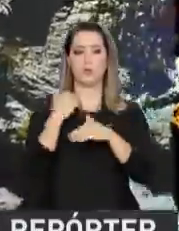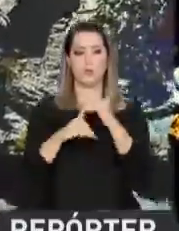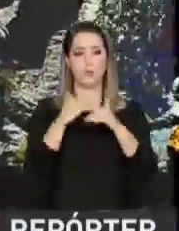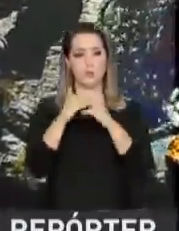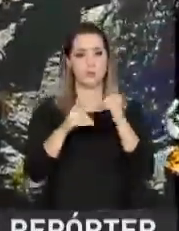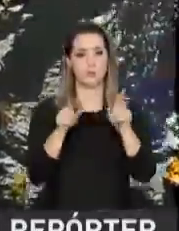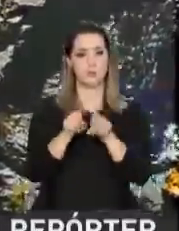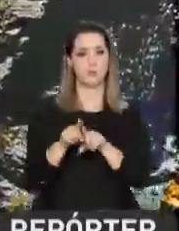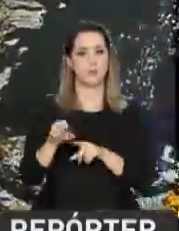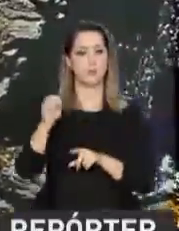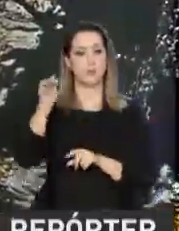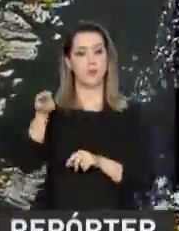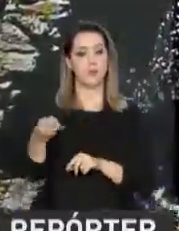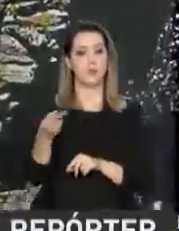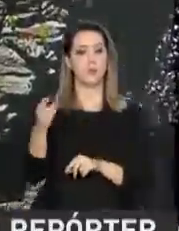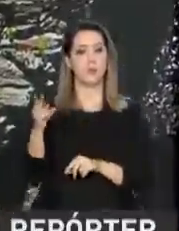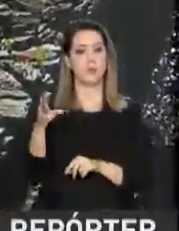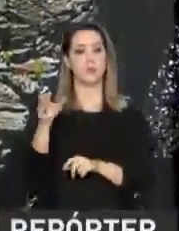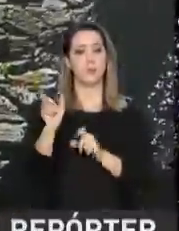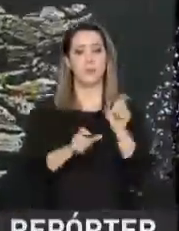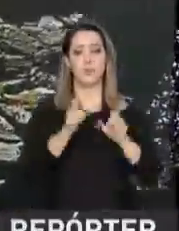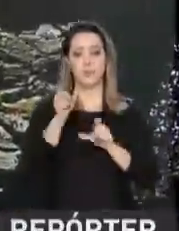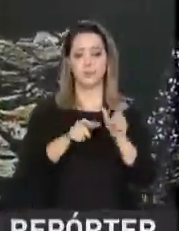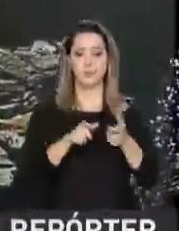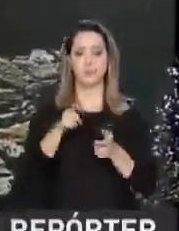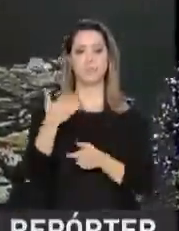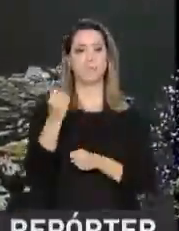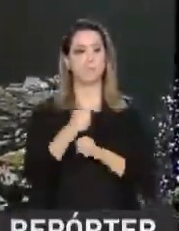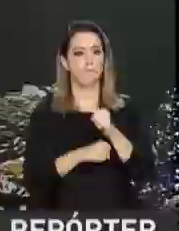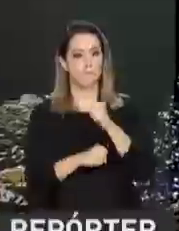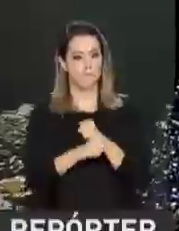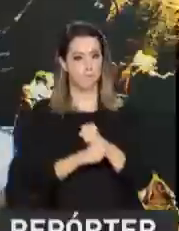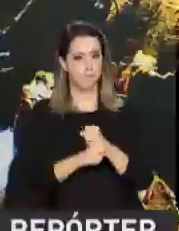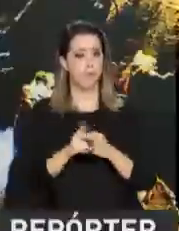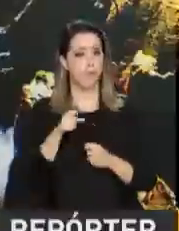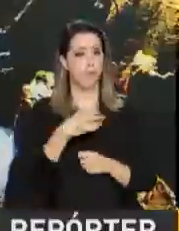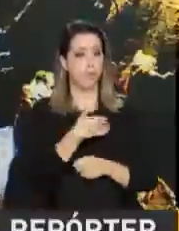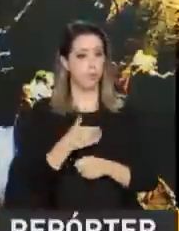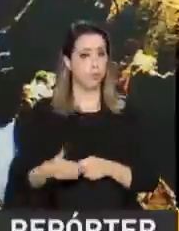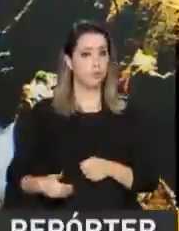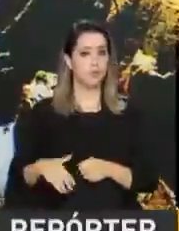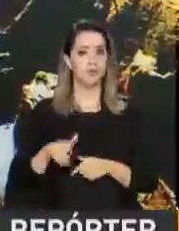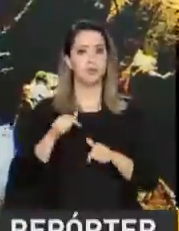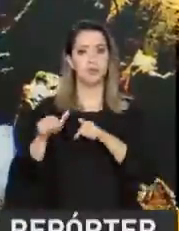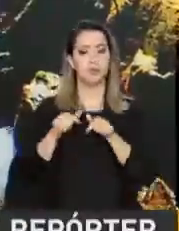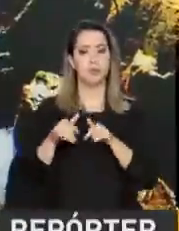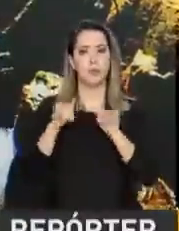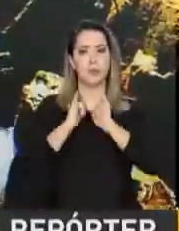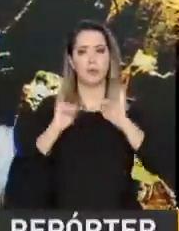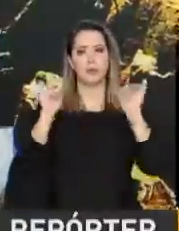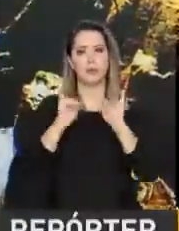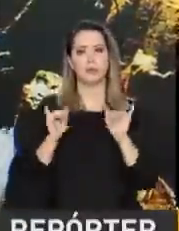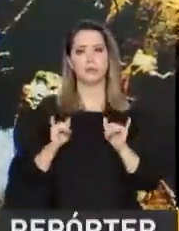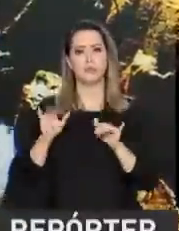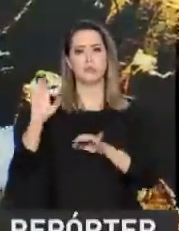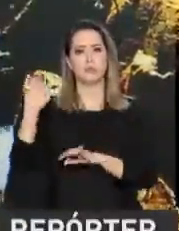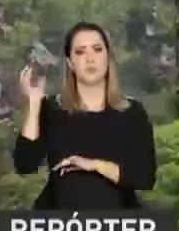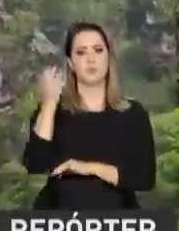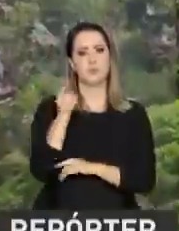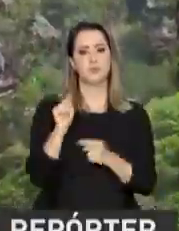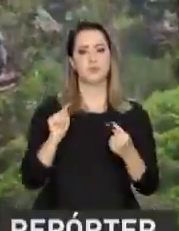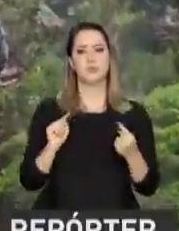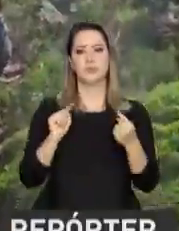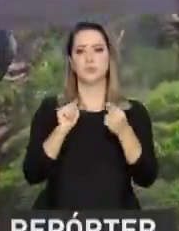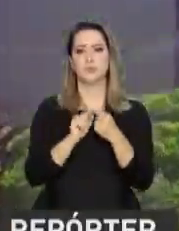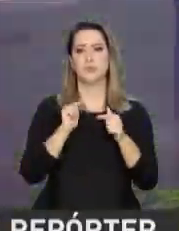e chegou a mais de 8 milhões de pessoas em 2016 o governo vai atuar na divulgação desses parques com